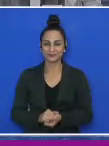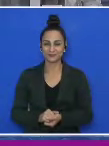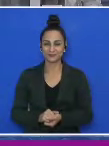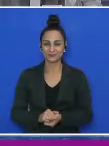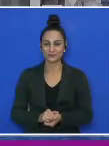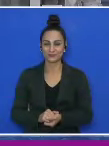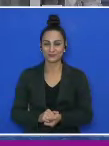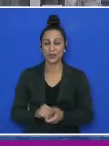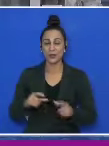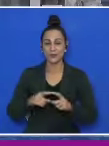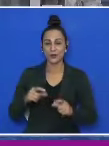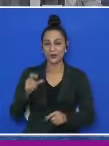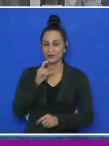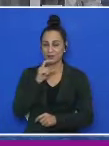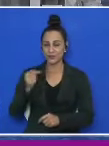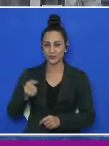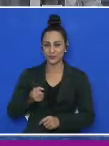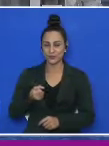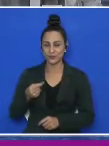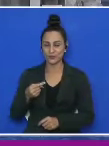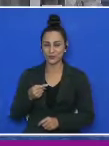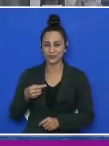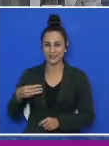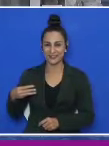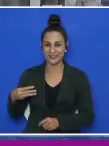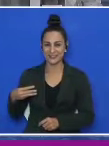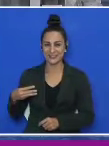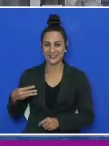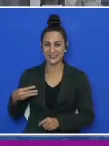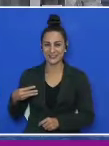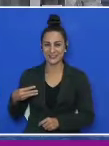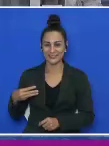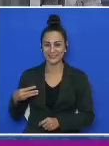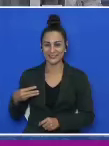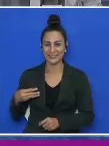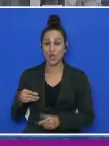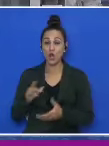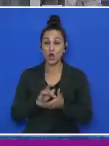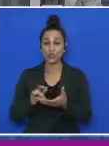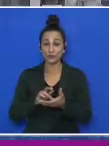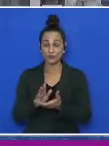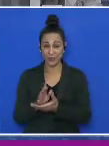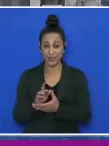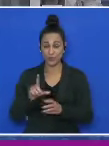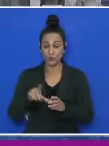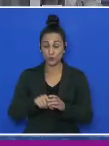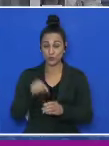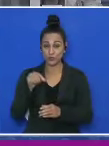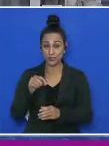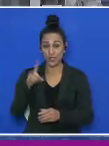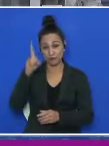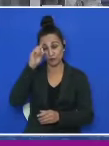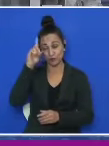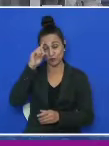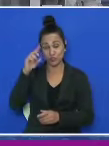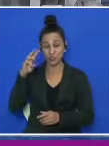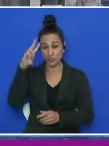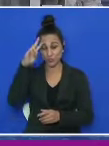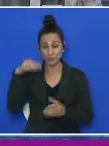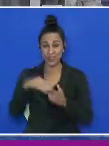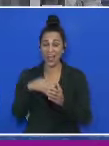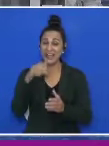Bola verde, número 13. Verde, 13. Loto Fácil com sorteios diários, de segunda a